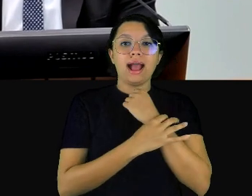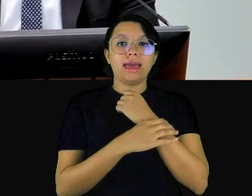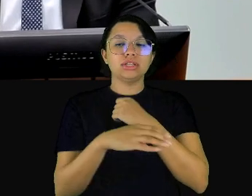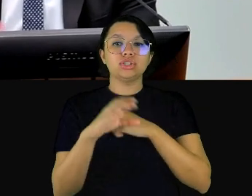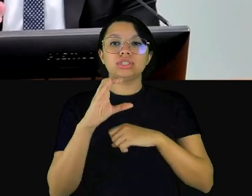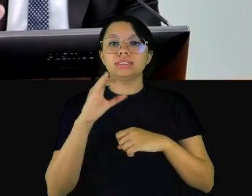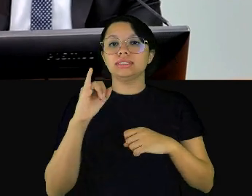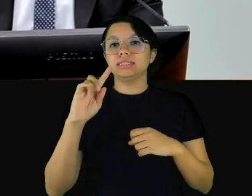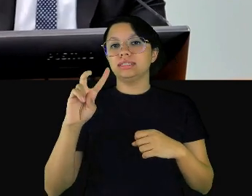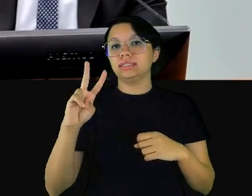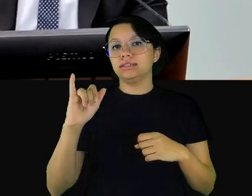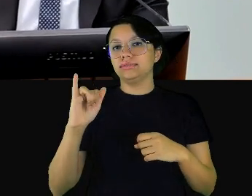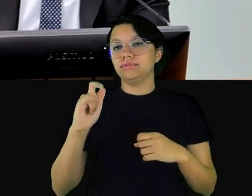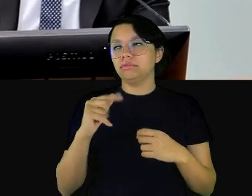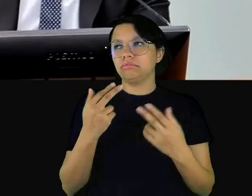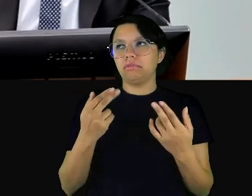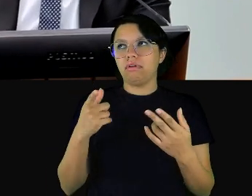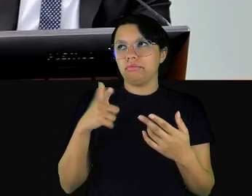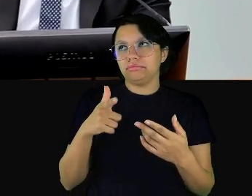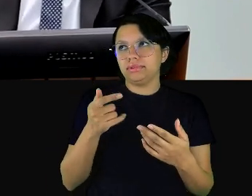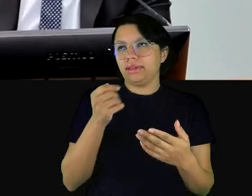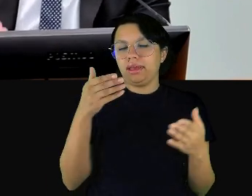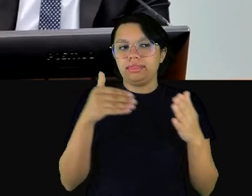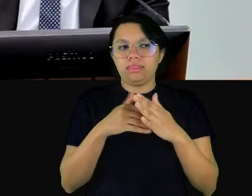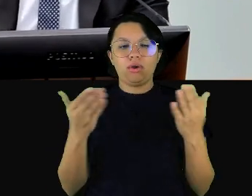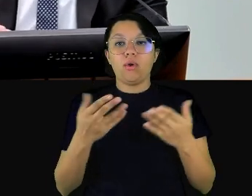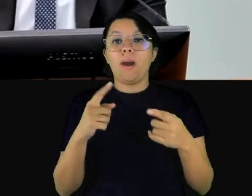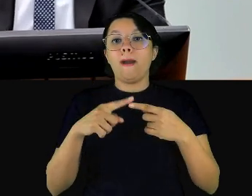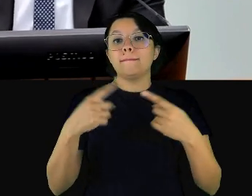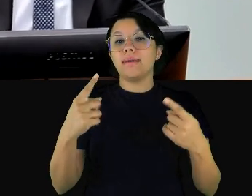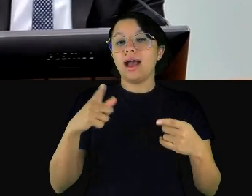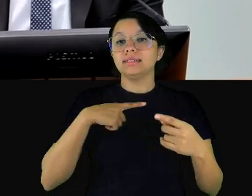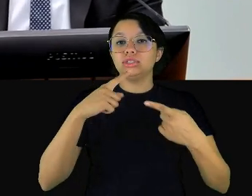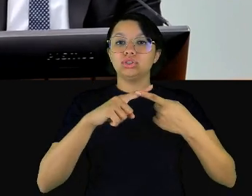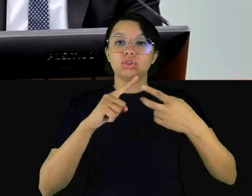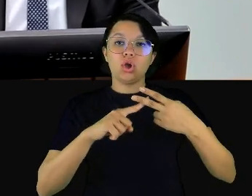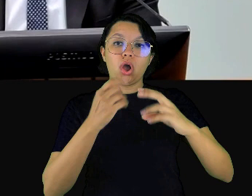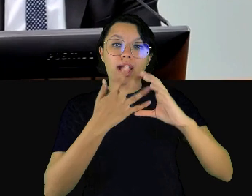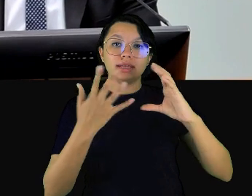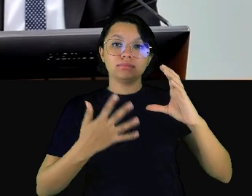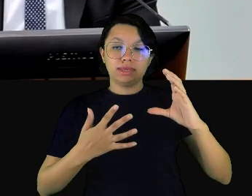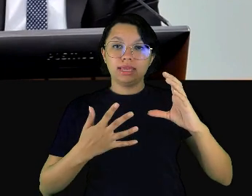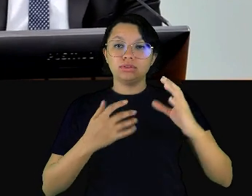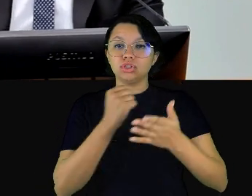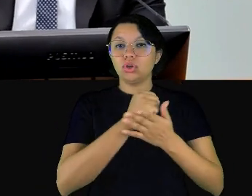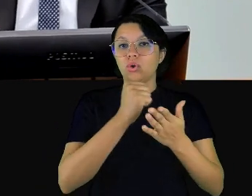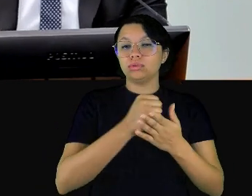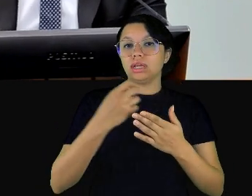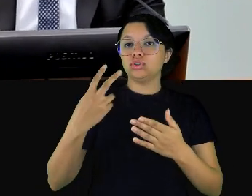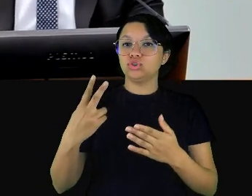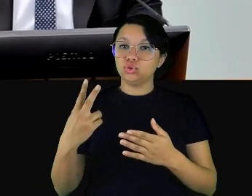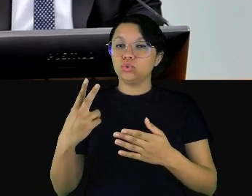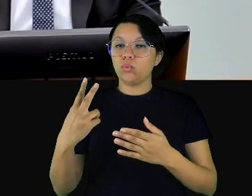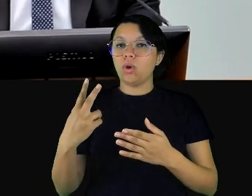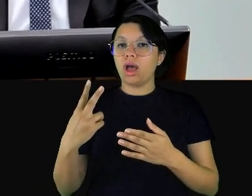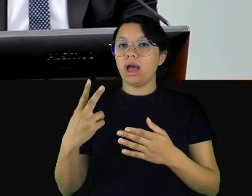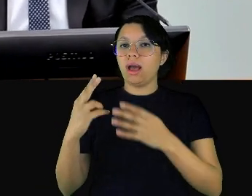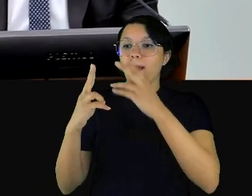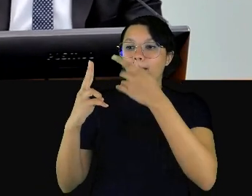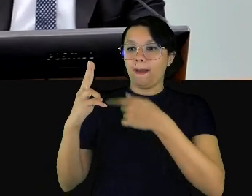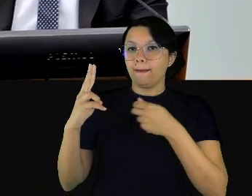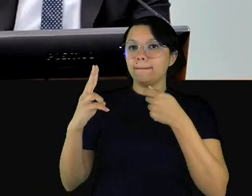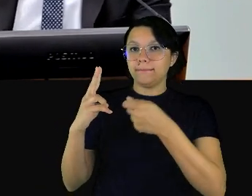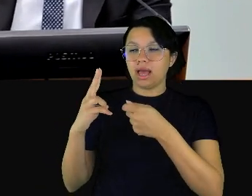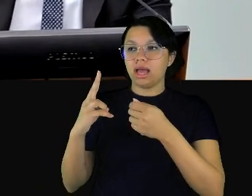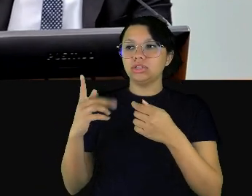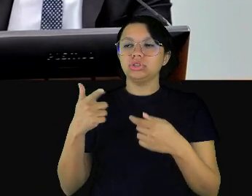hoje. E são dois principais aspectos que tem em todos os contratos bilaterais e que não existe no contrato de trabalho